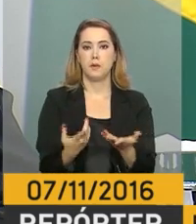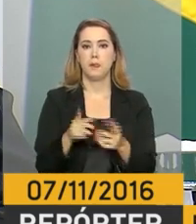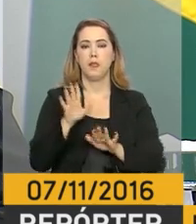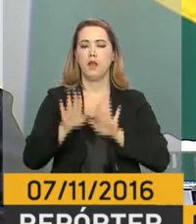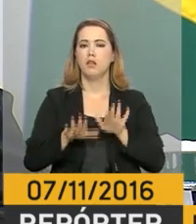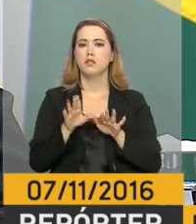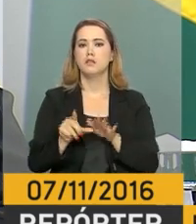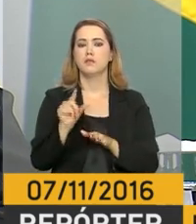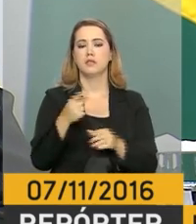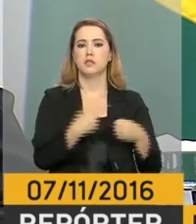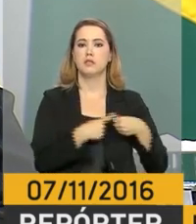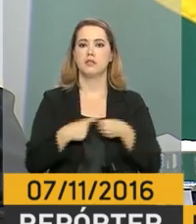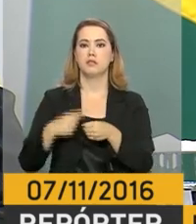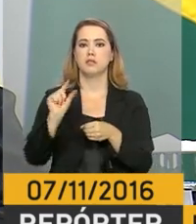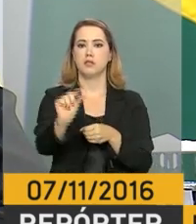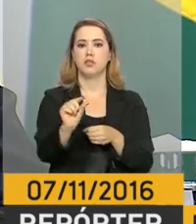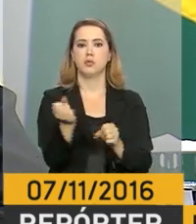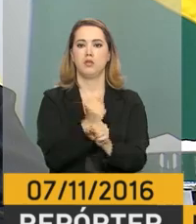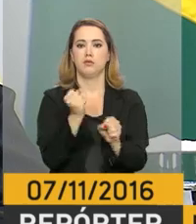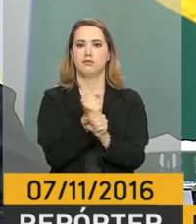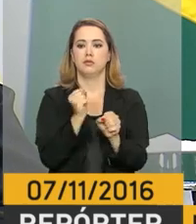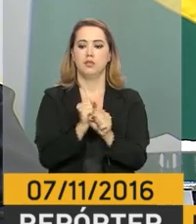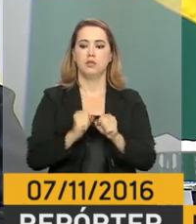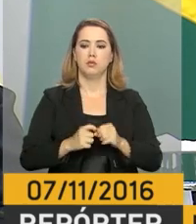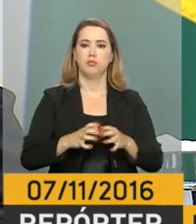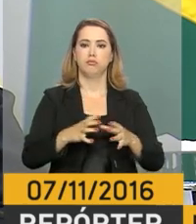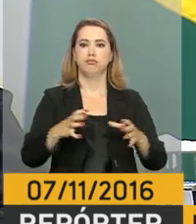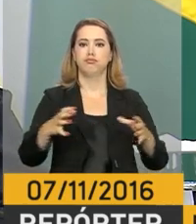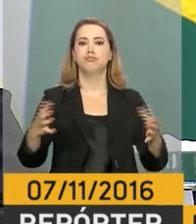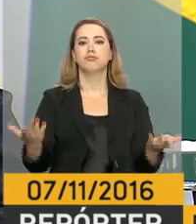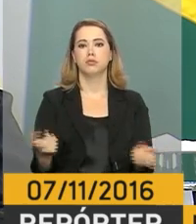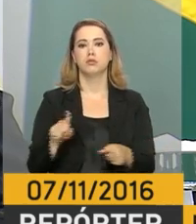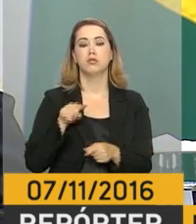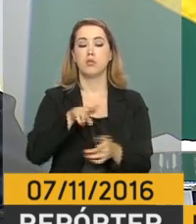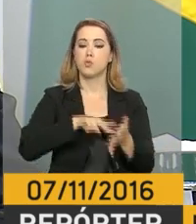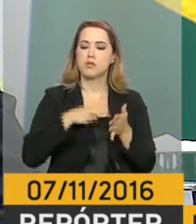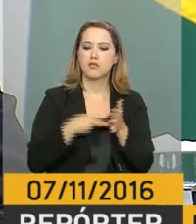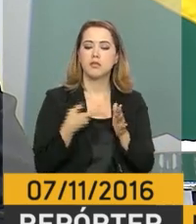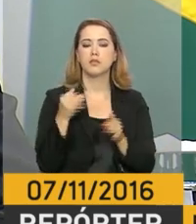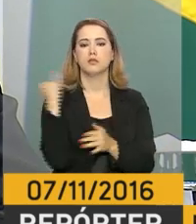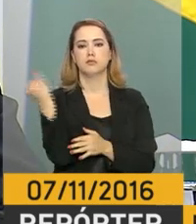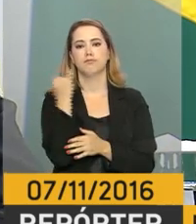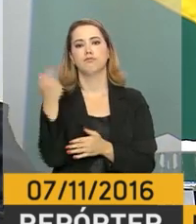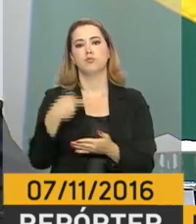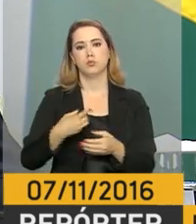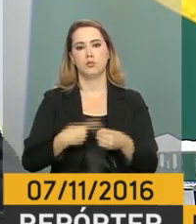cidades pequenas, se você conclui a obra, isso tem uma grande significação para